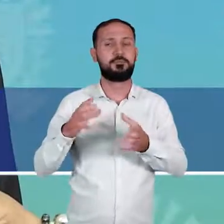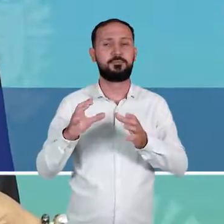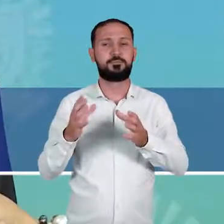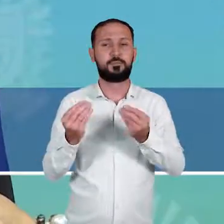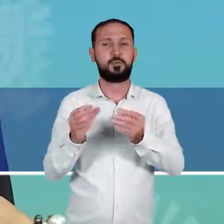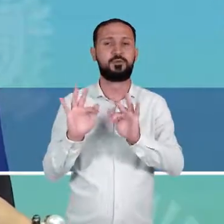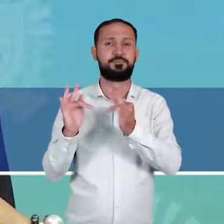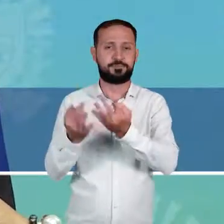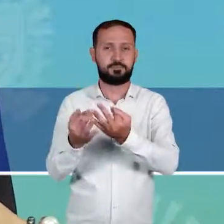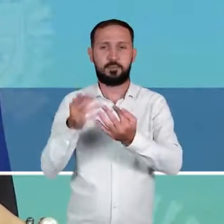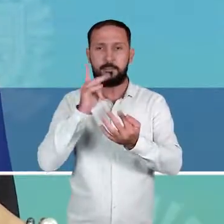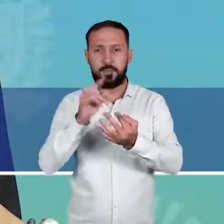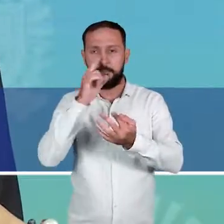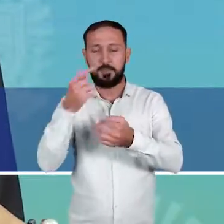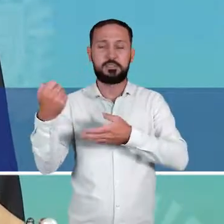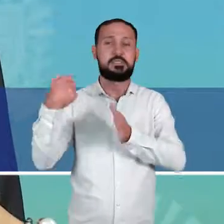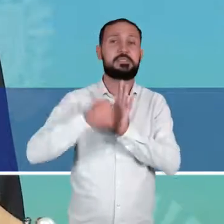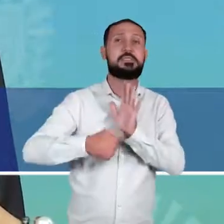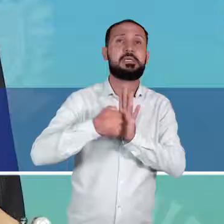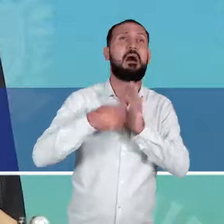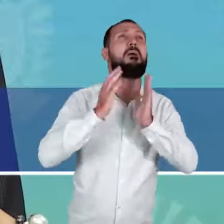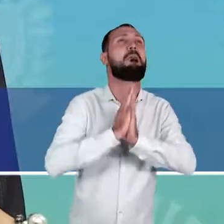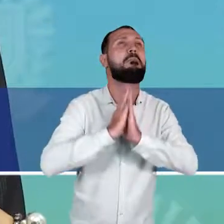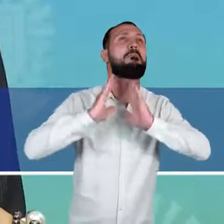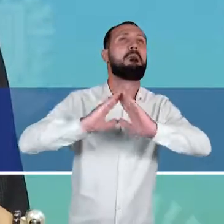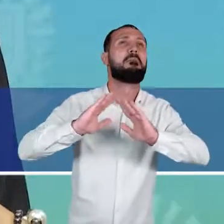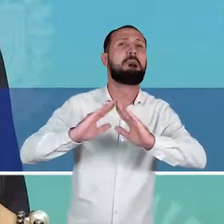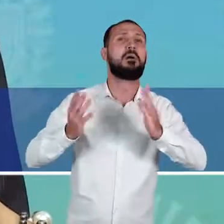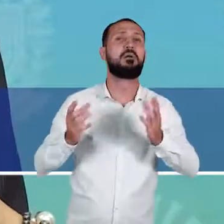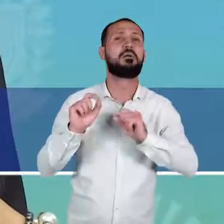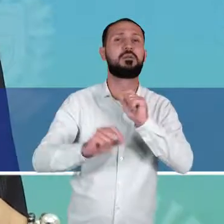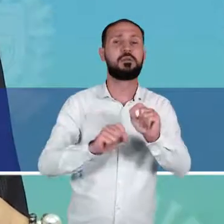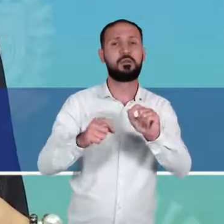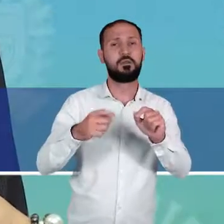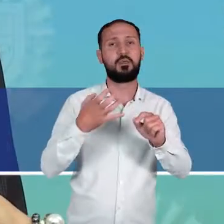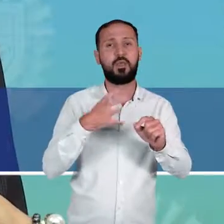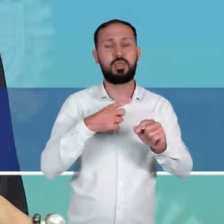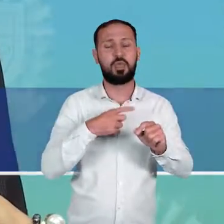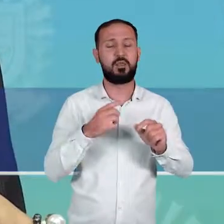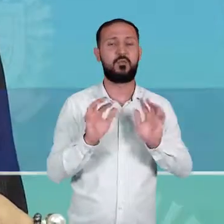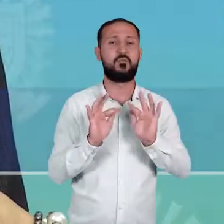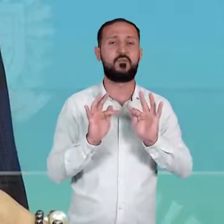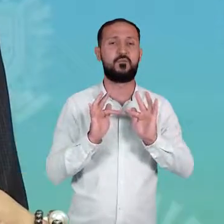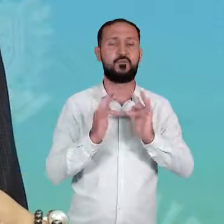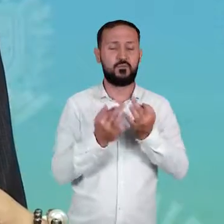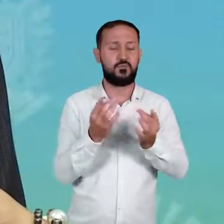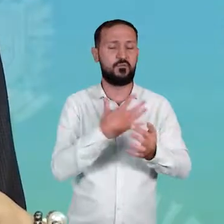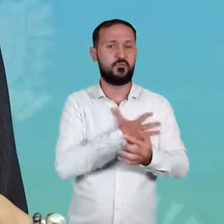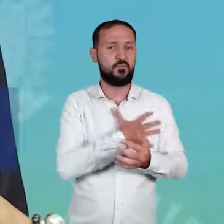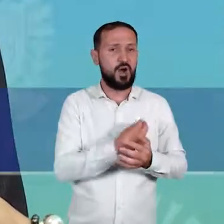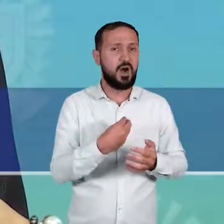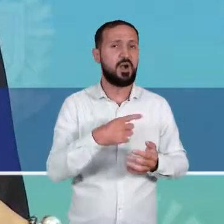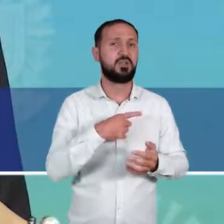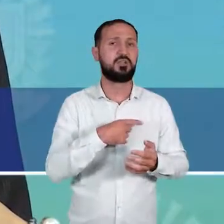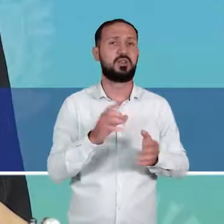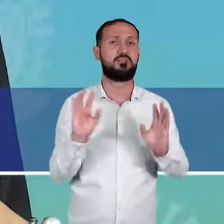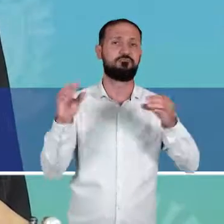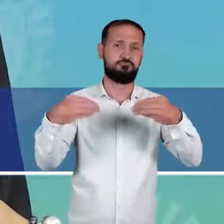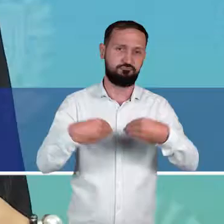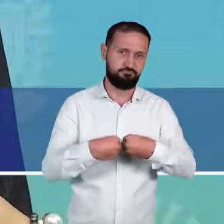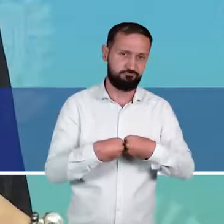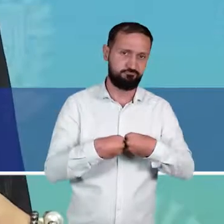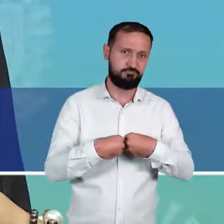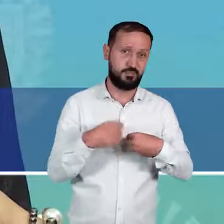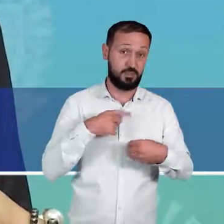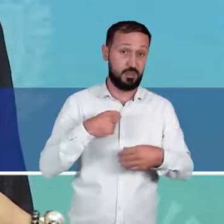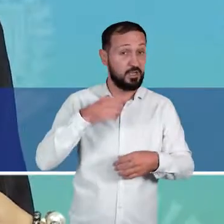de muitas mães e pais que têm filhas com espectro autista e